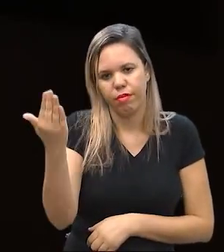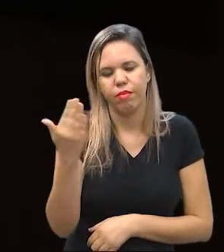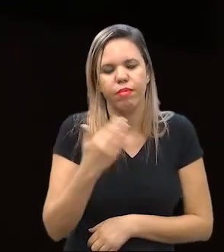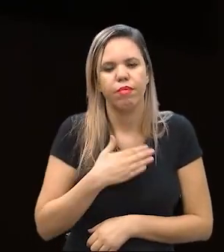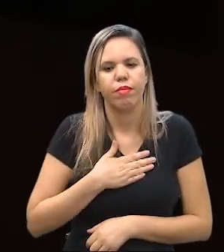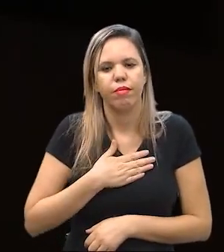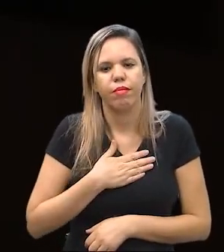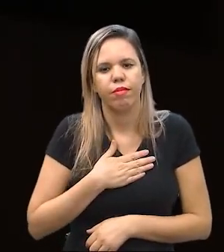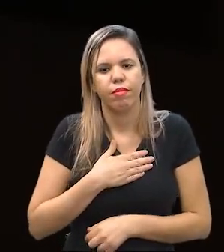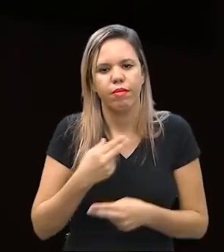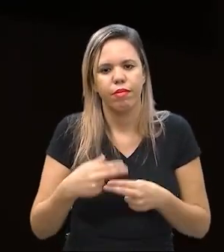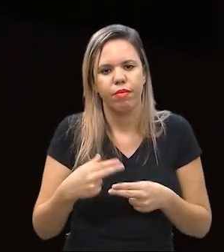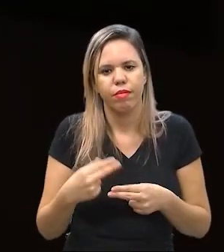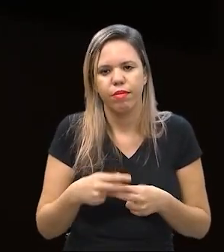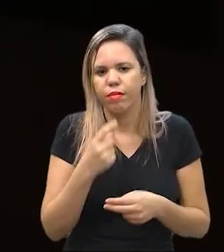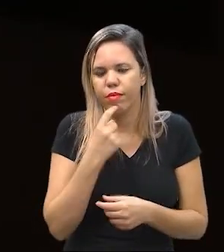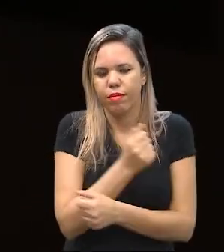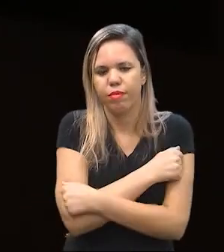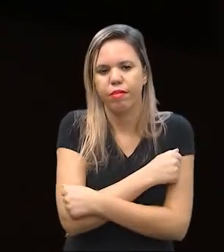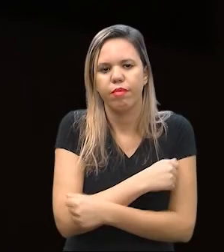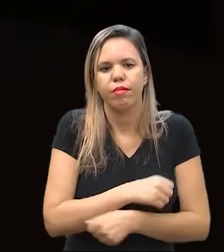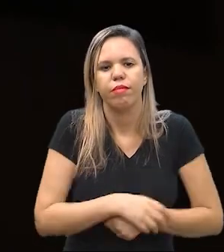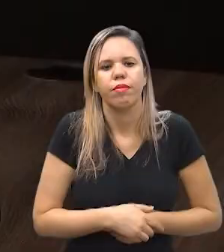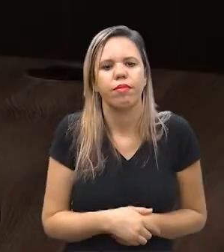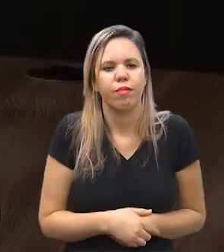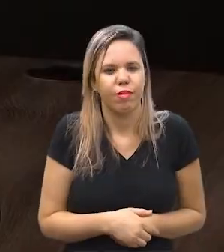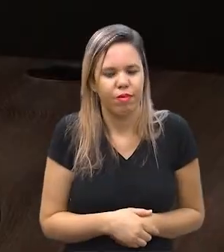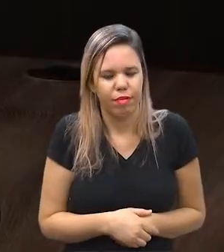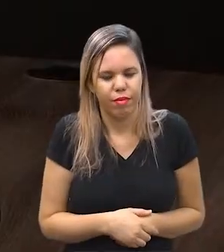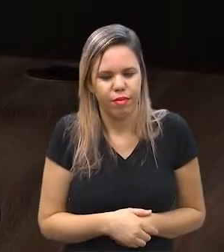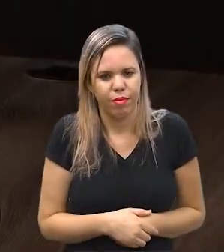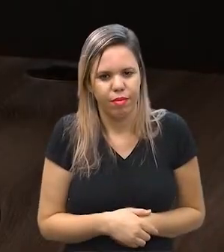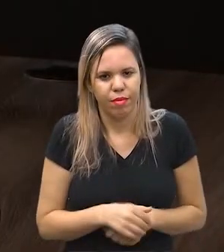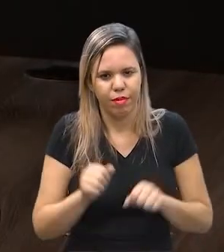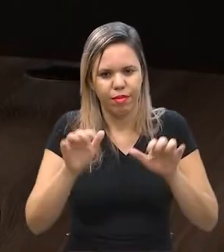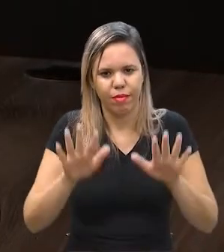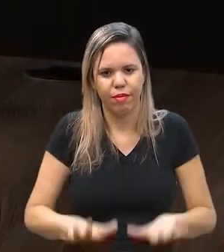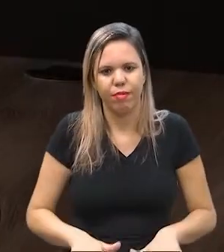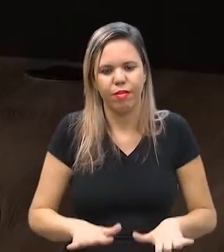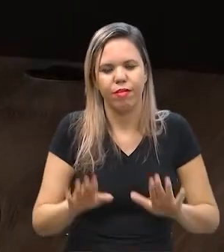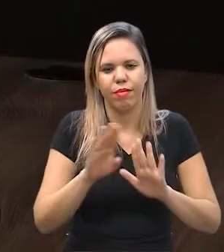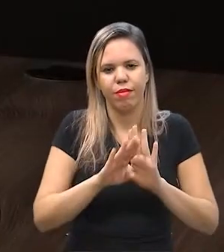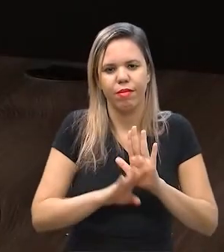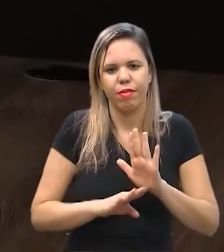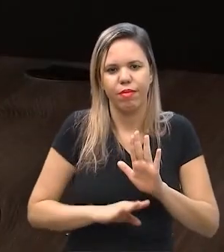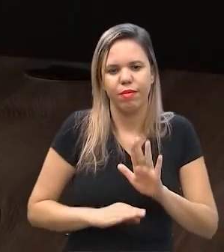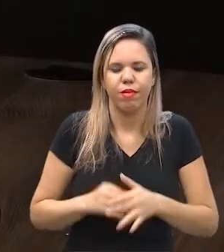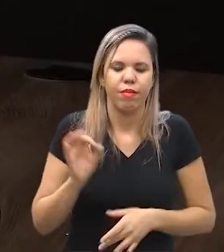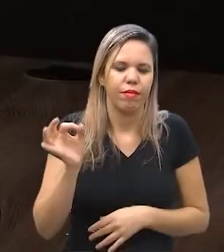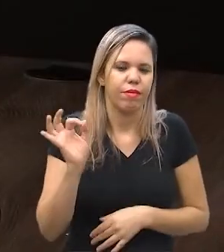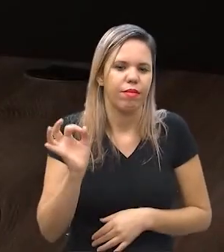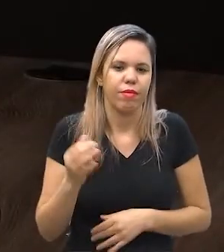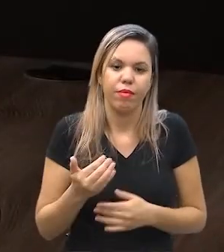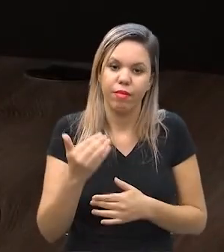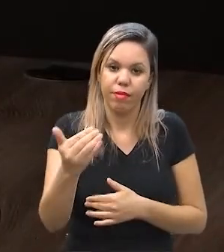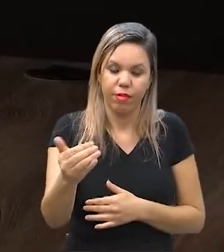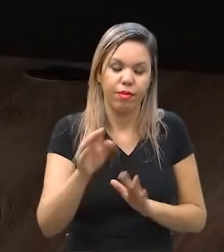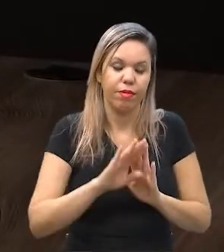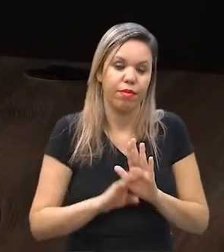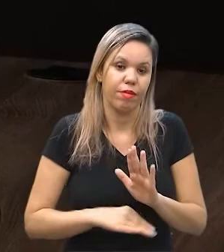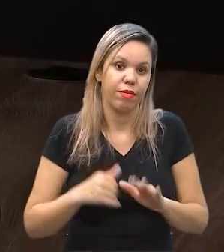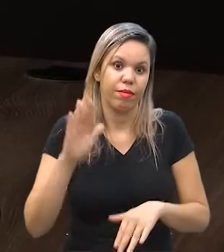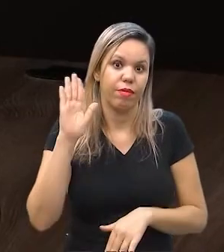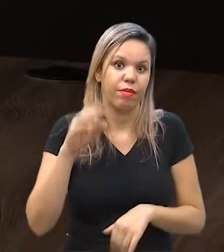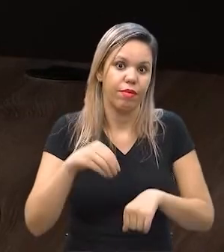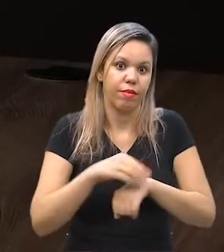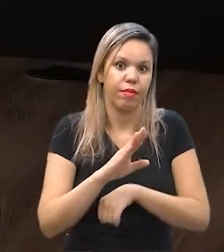Muito obrigada em nome do Sebrae Campinas. Um abraço. Olha, a gente fica por aqui e com certeza num próximo programa